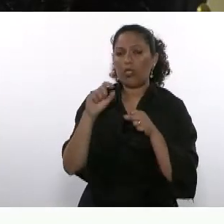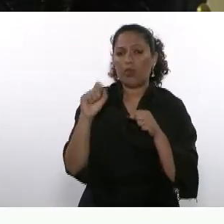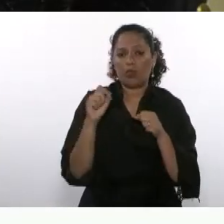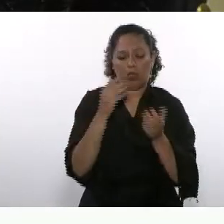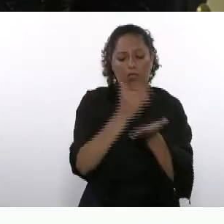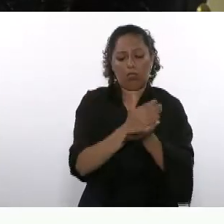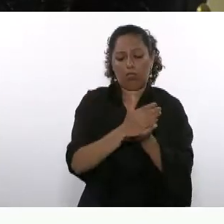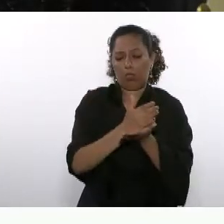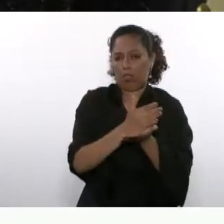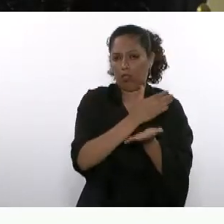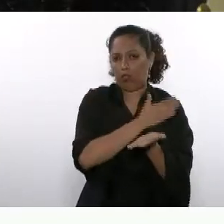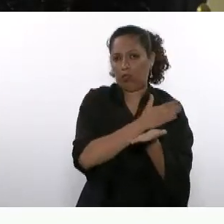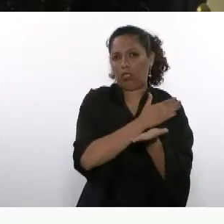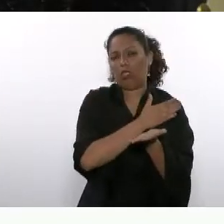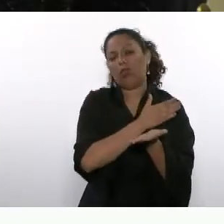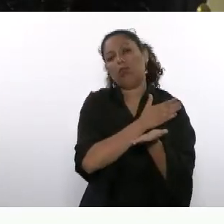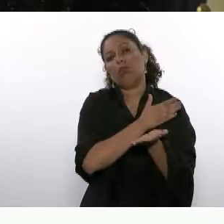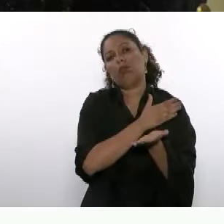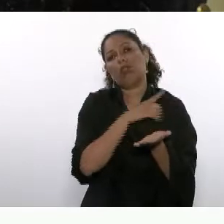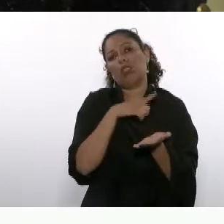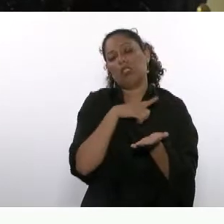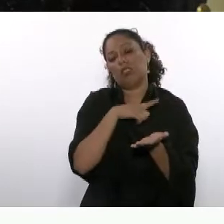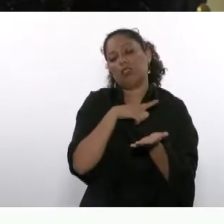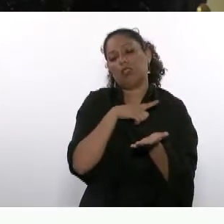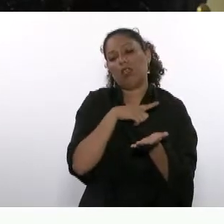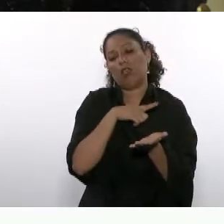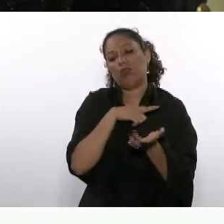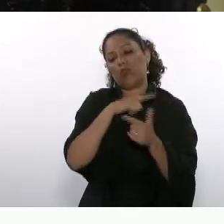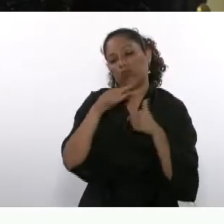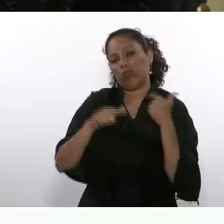divisão, que tem uma linha de trabalho